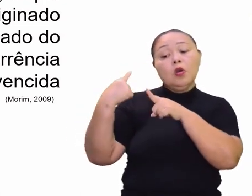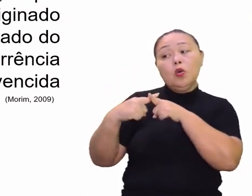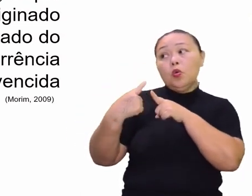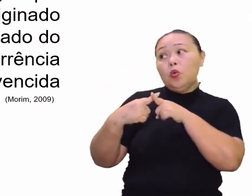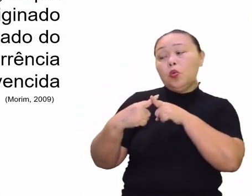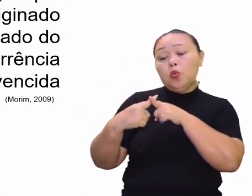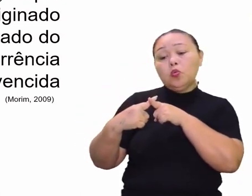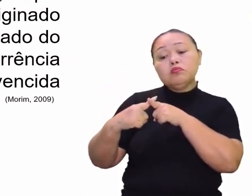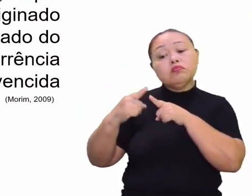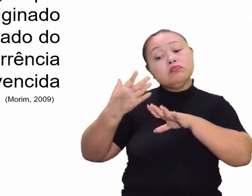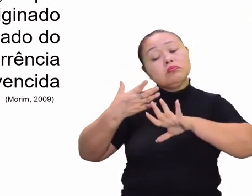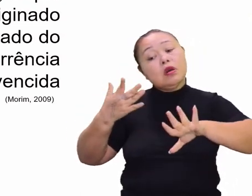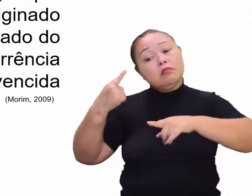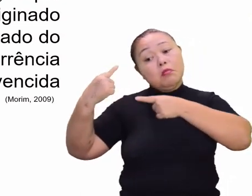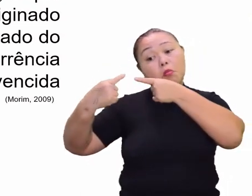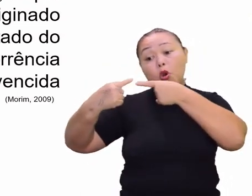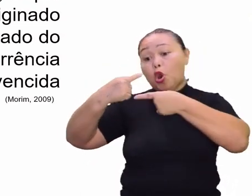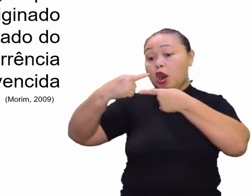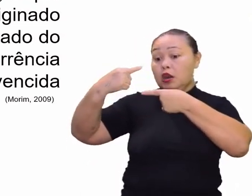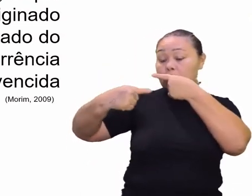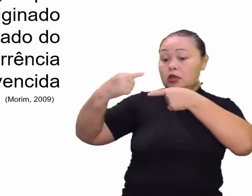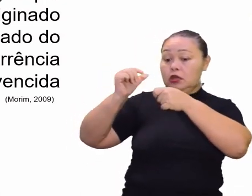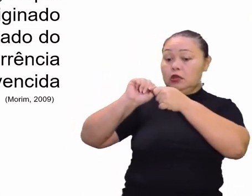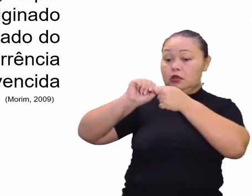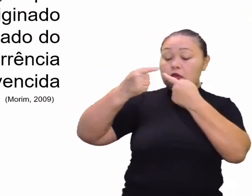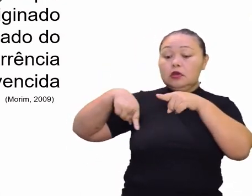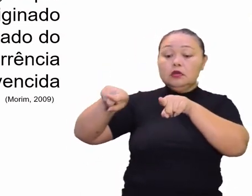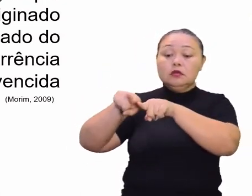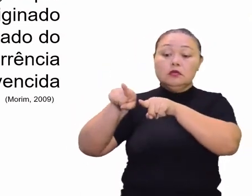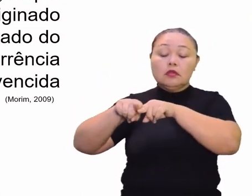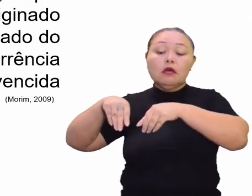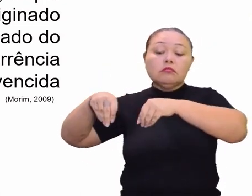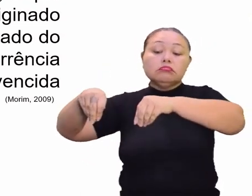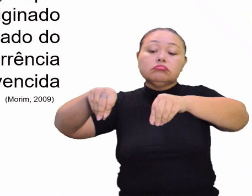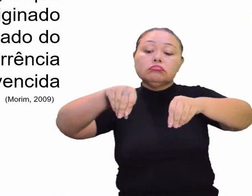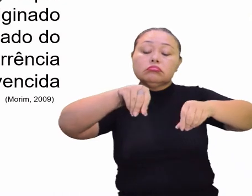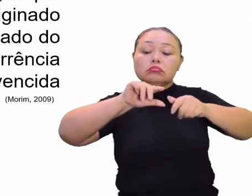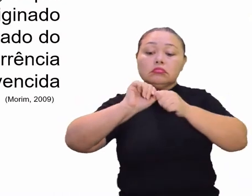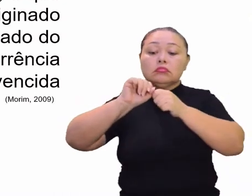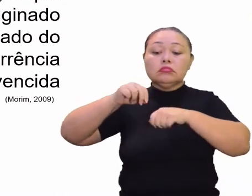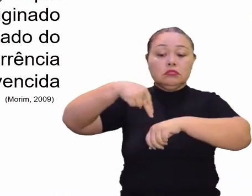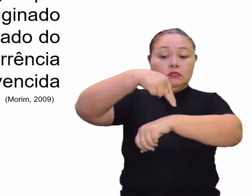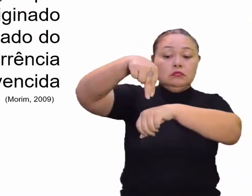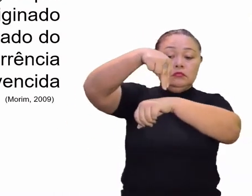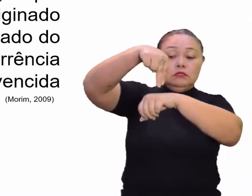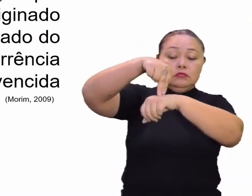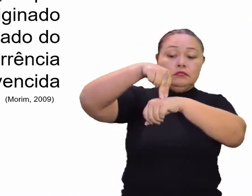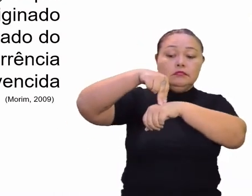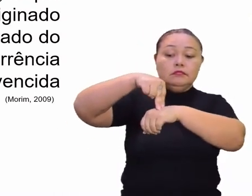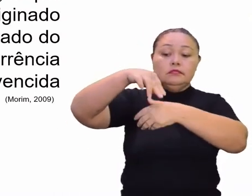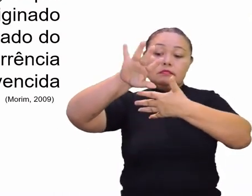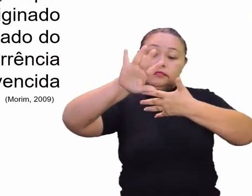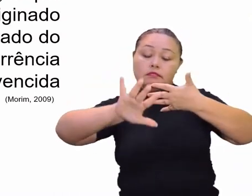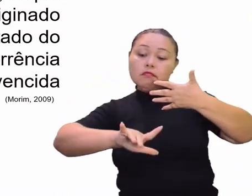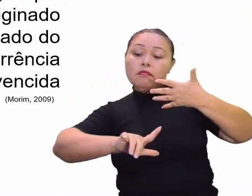das desavenças políticas, econômicas e territoriais entre as nações da Bacia Platina.